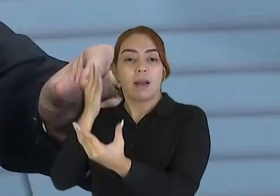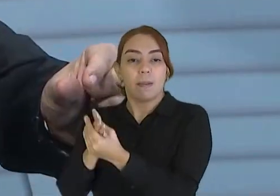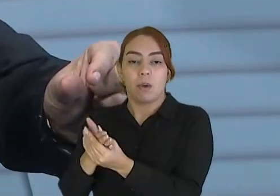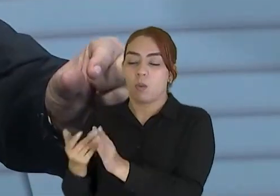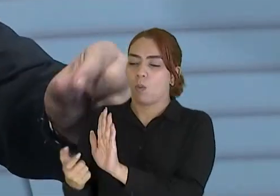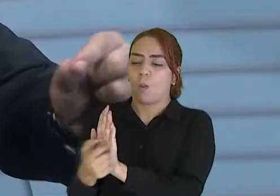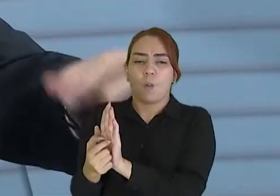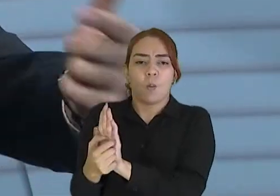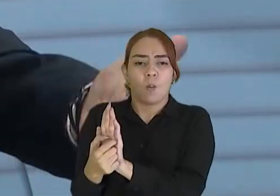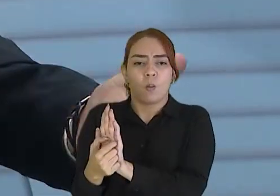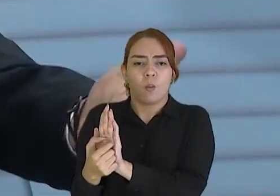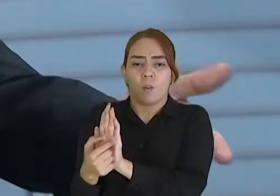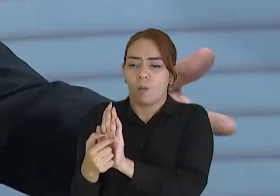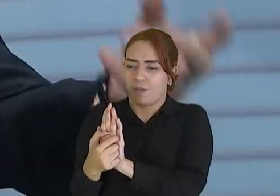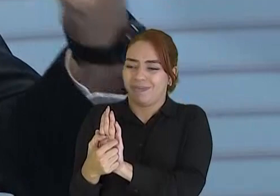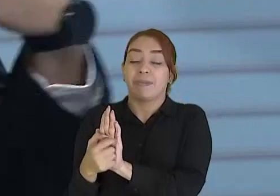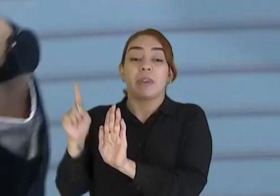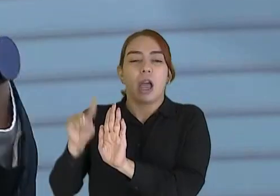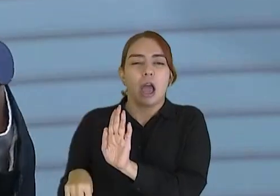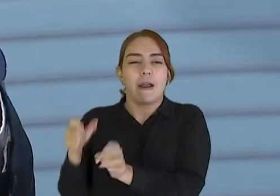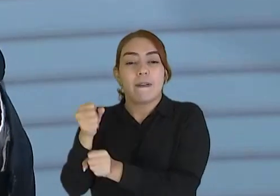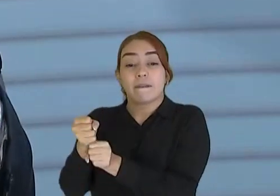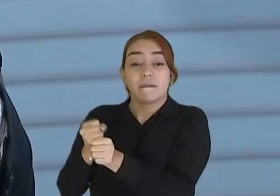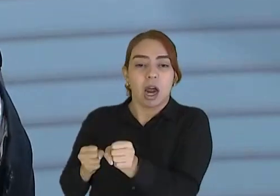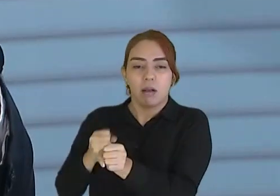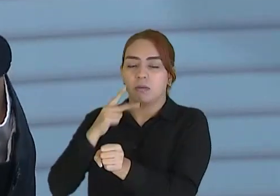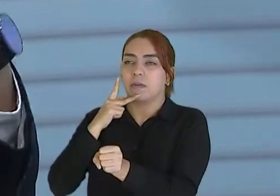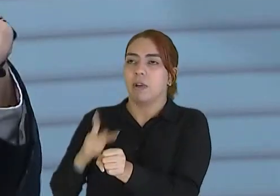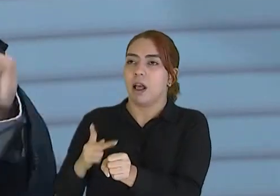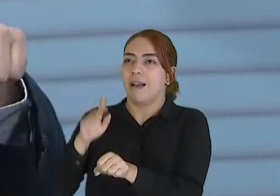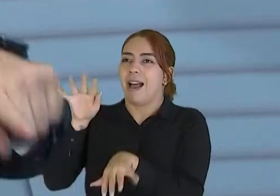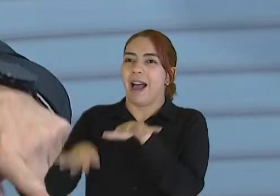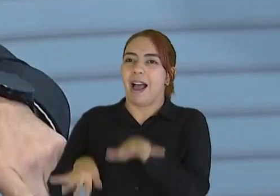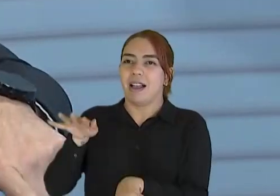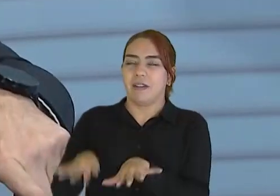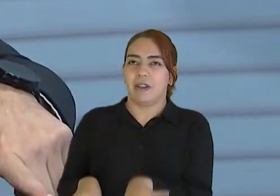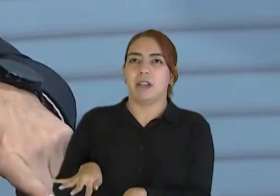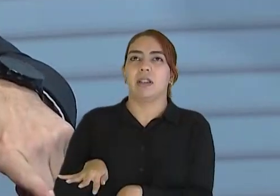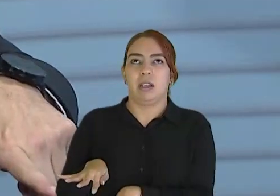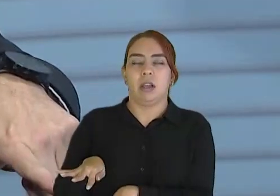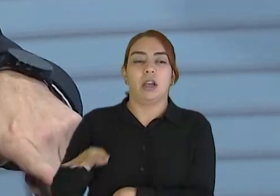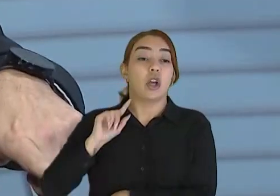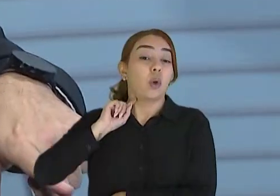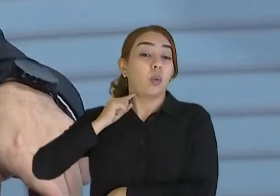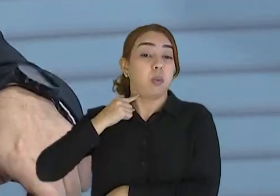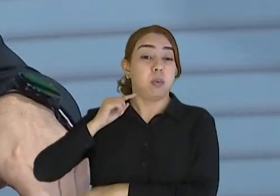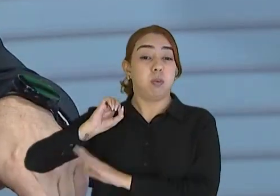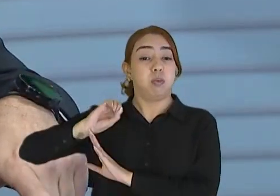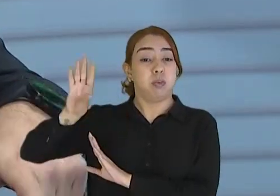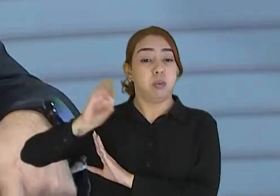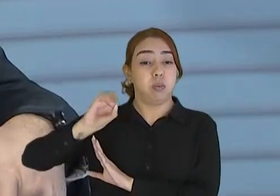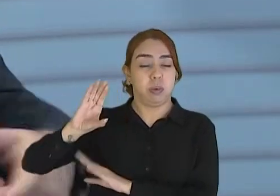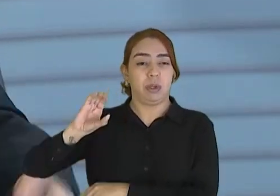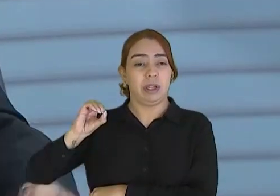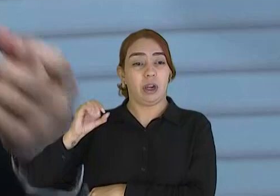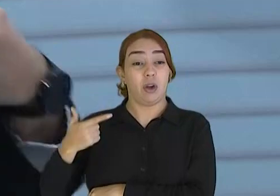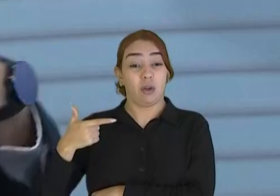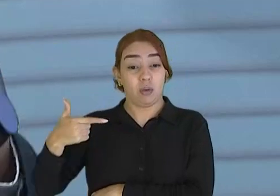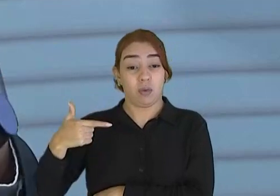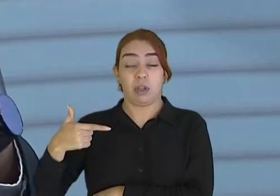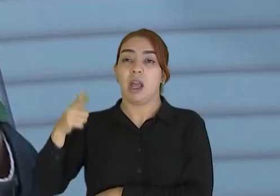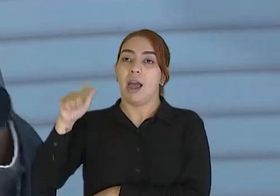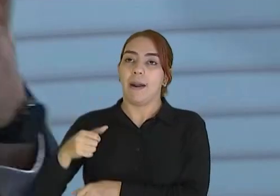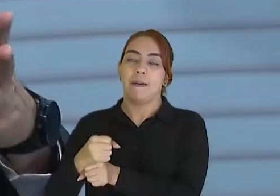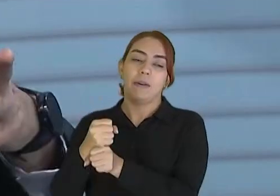adulterava a emissão de gás, em vez de criar um motor que atendesse as normas, né, de emissão de carbono, eles estavam